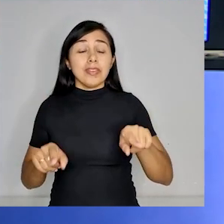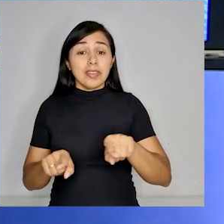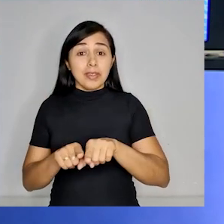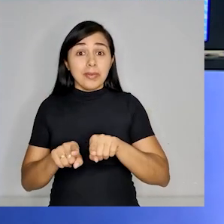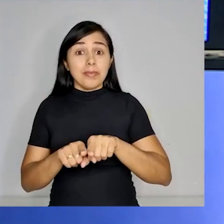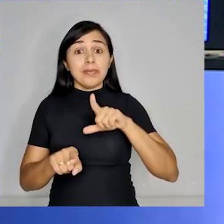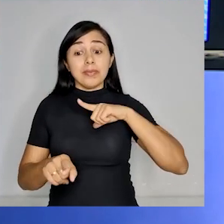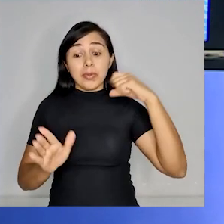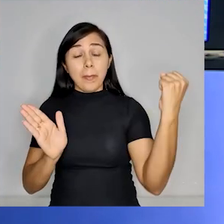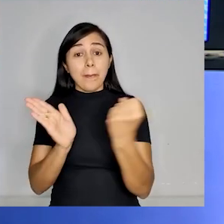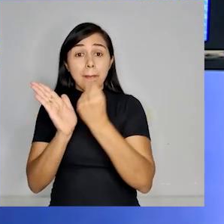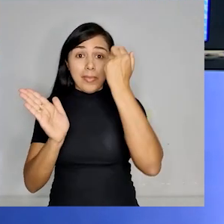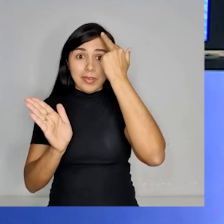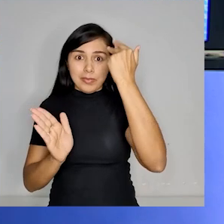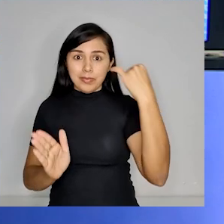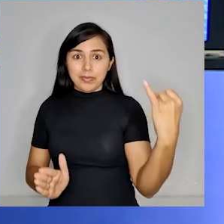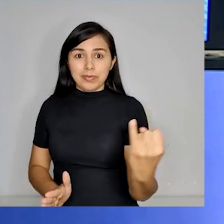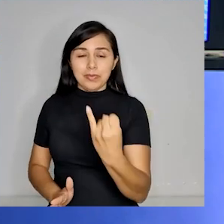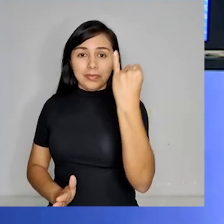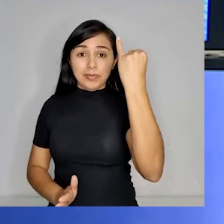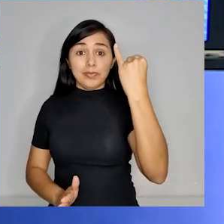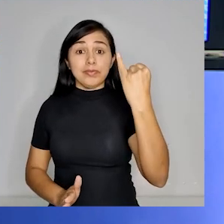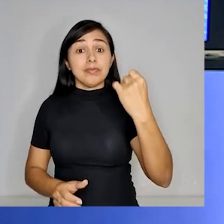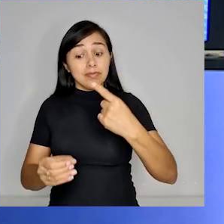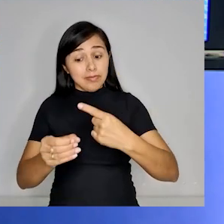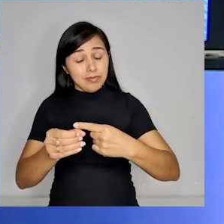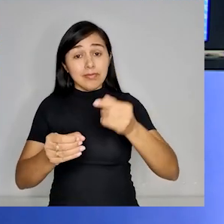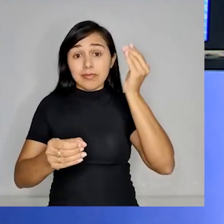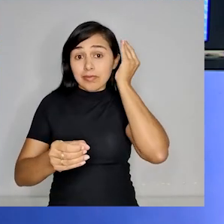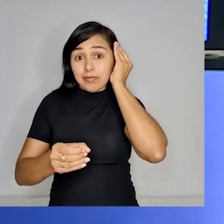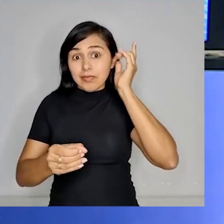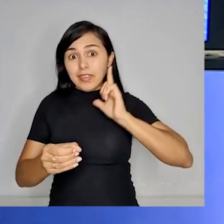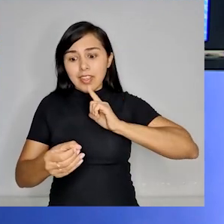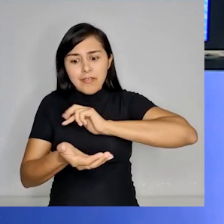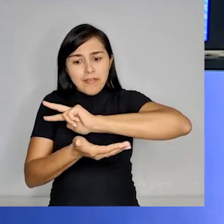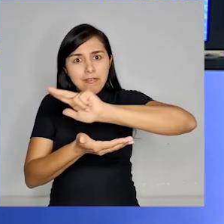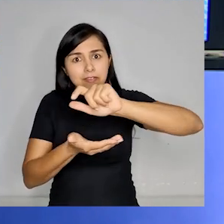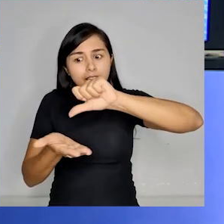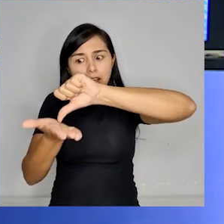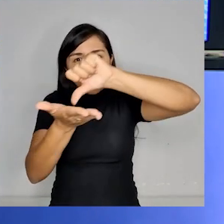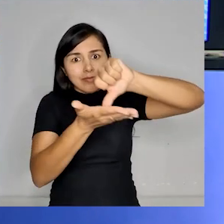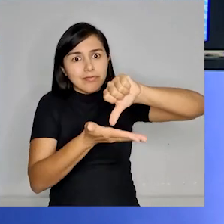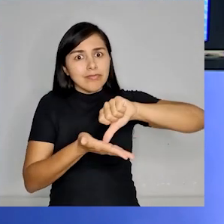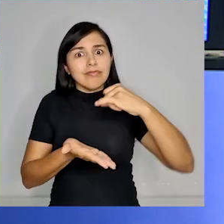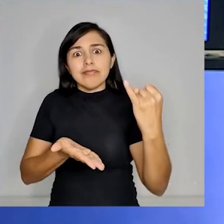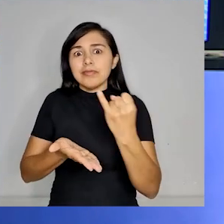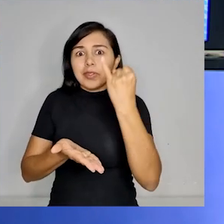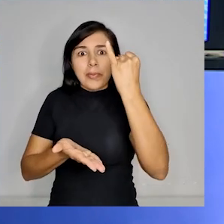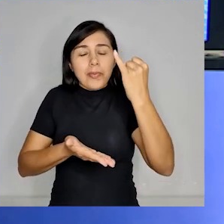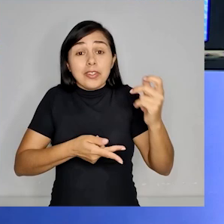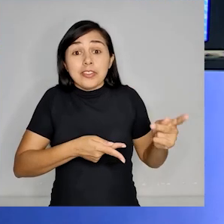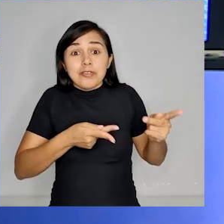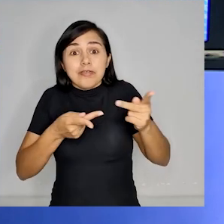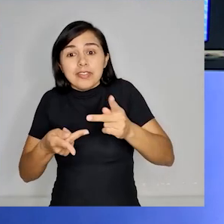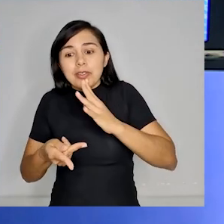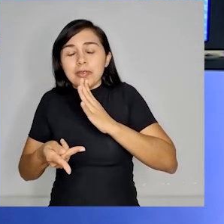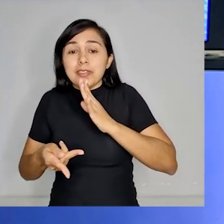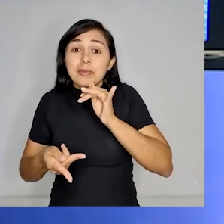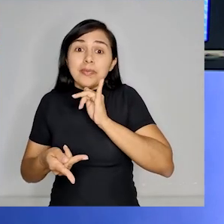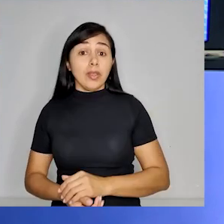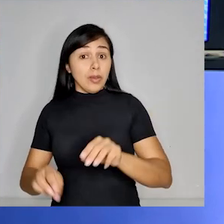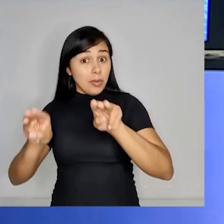antiga, também conta com um patrimônio histórico importante. Essa cidade possui vários lugares que vale a pena